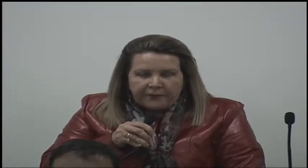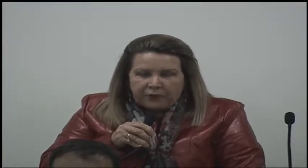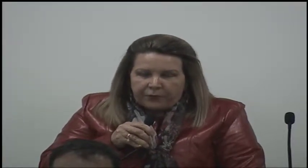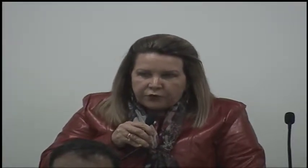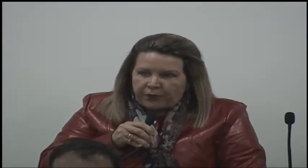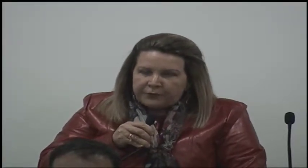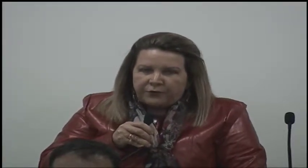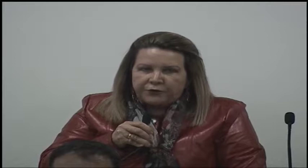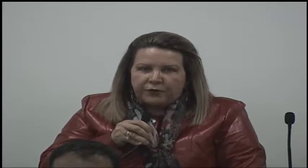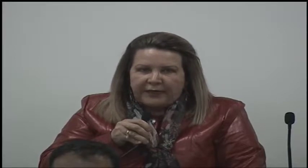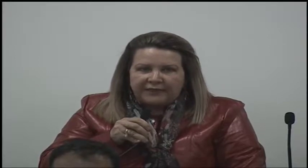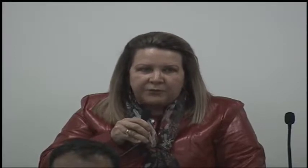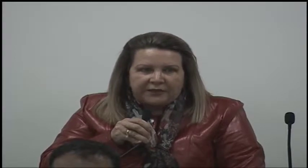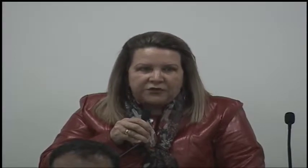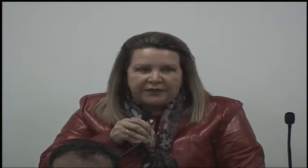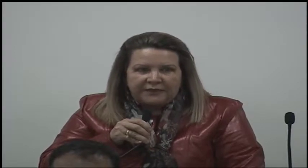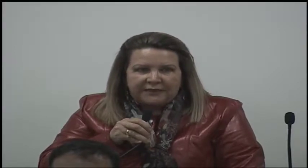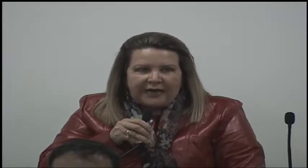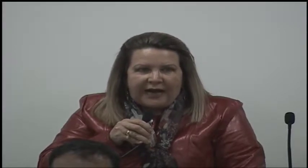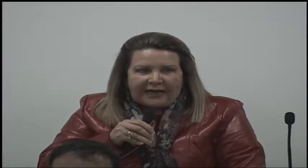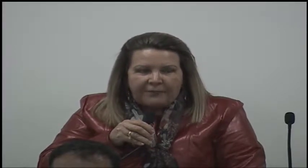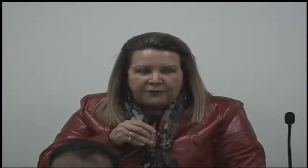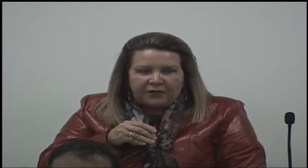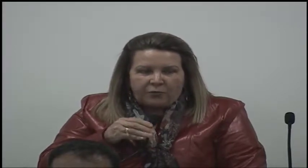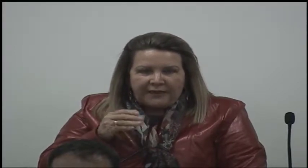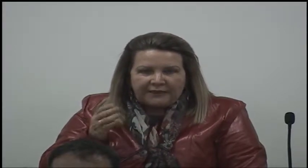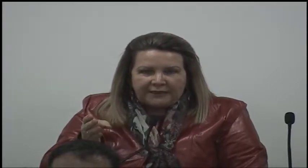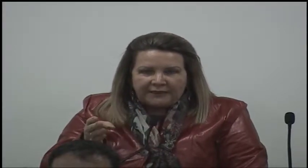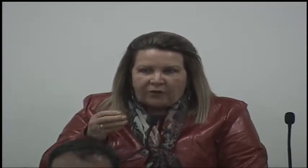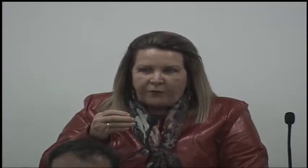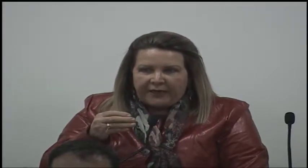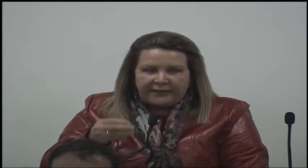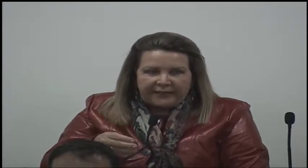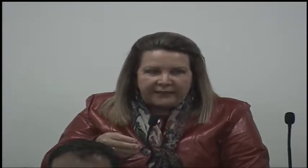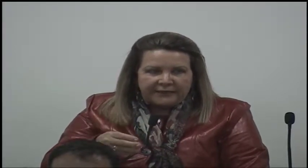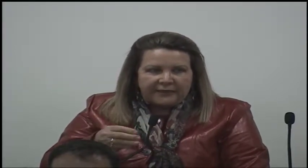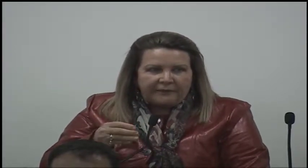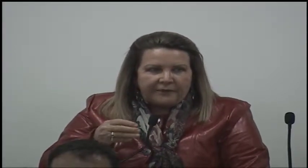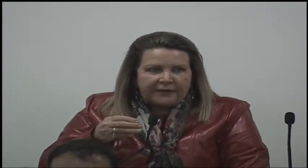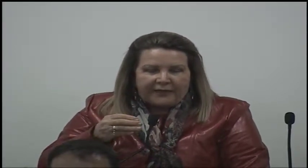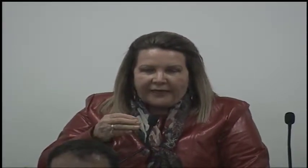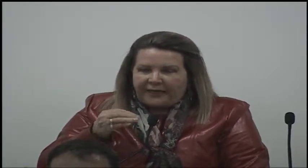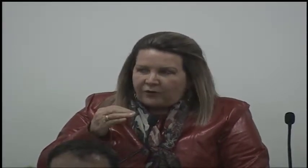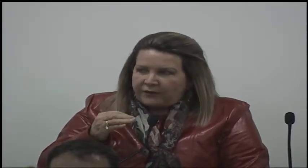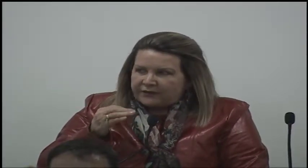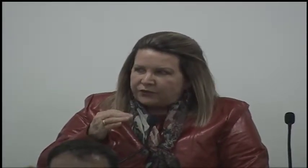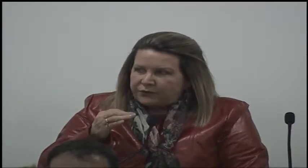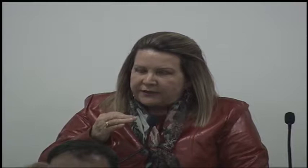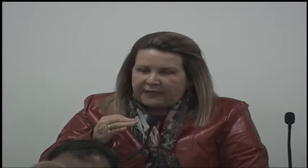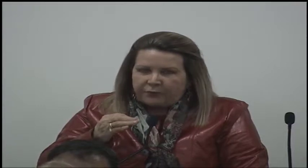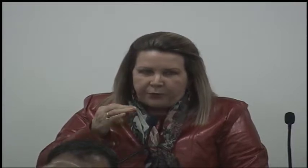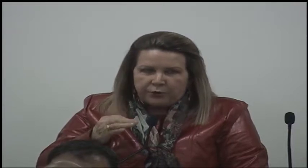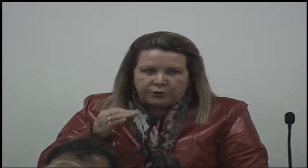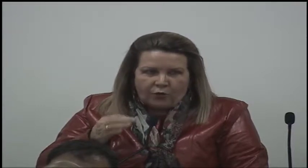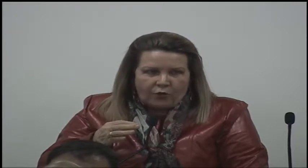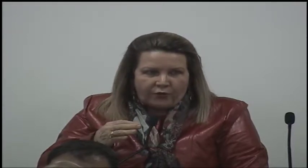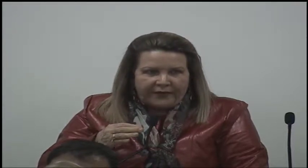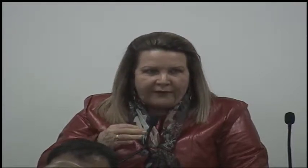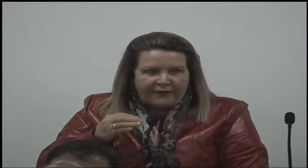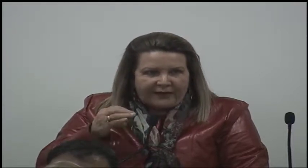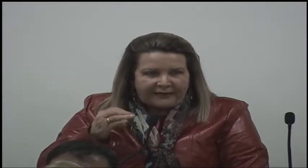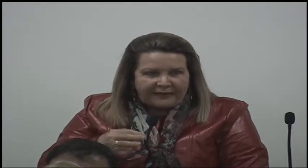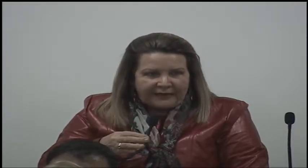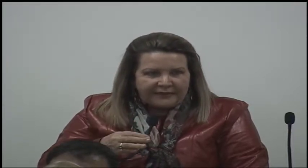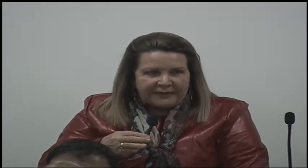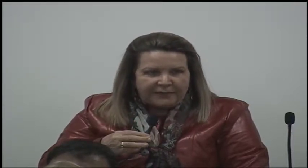os próprios profissionais muitas vezes acabam dando mais atenção para a criança é aquela coisa que eu digo sempre pronto socorro